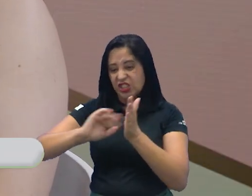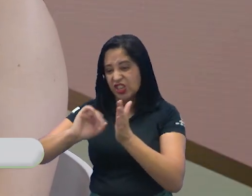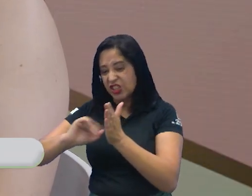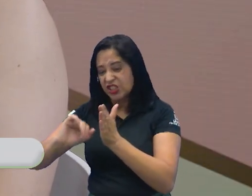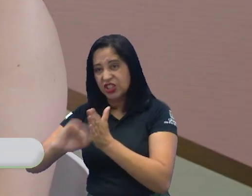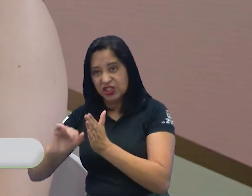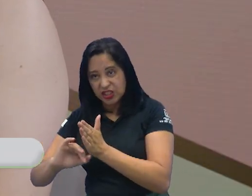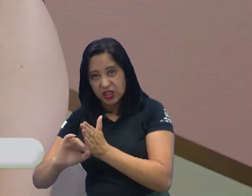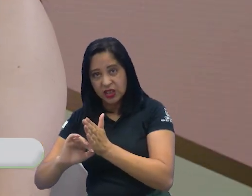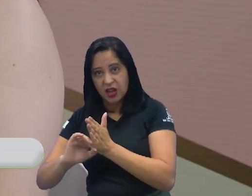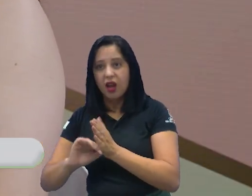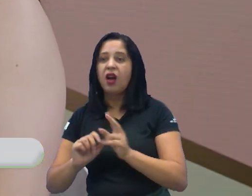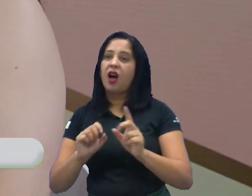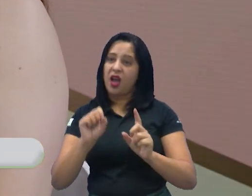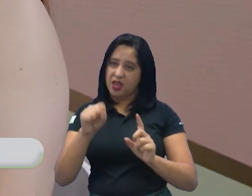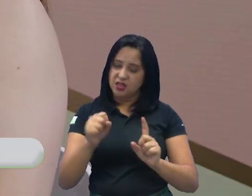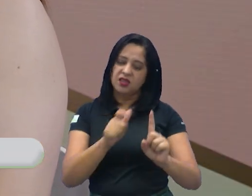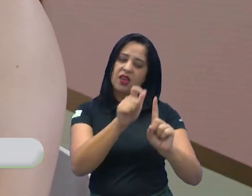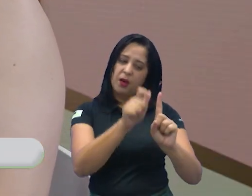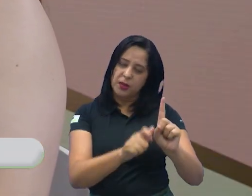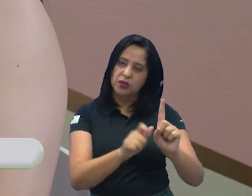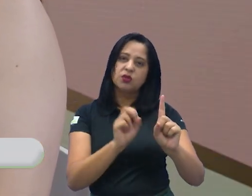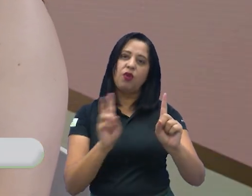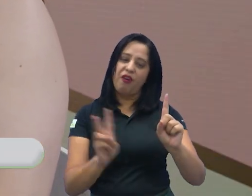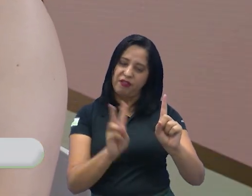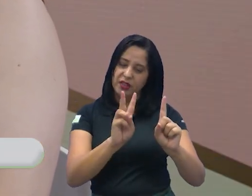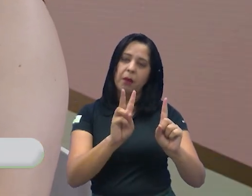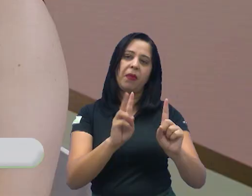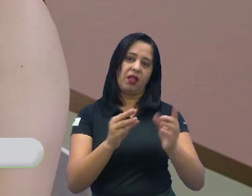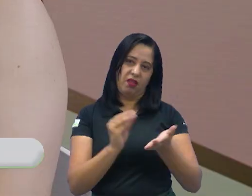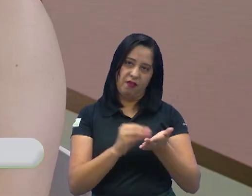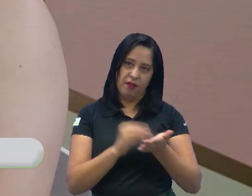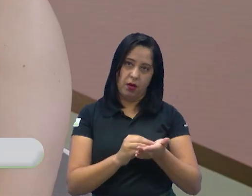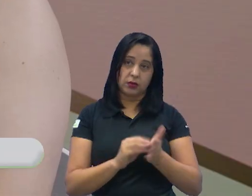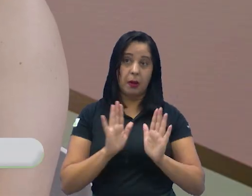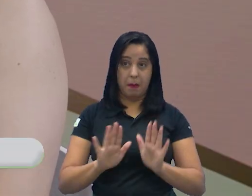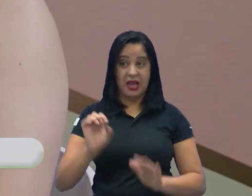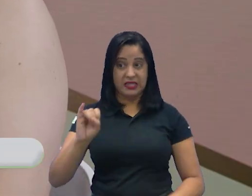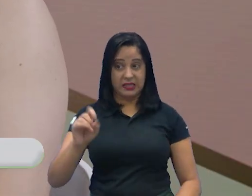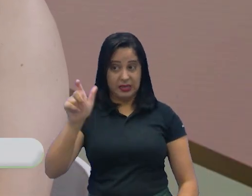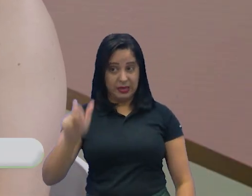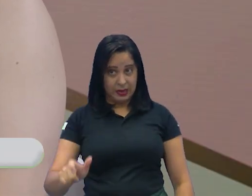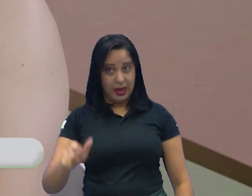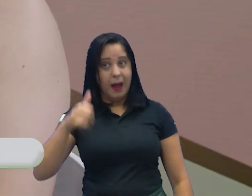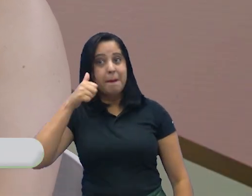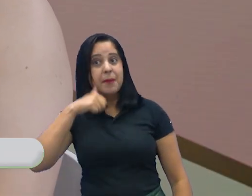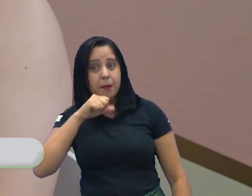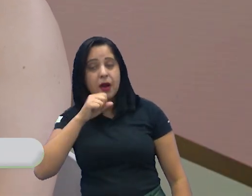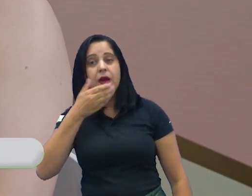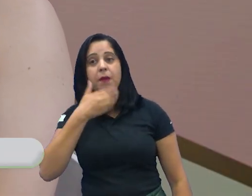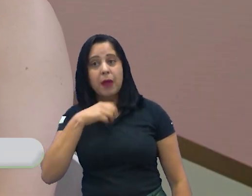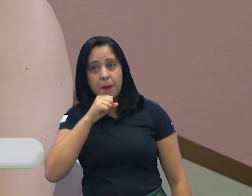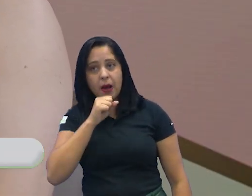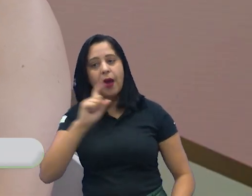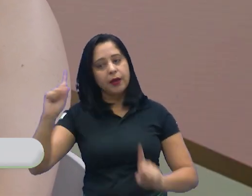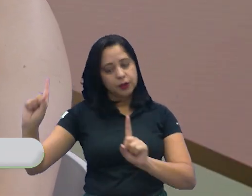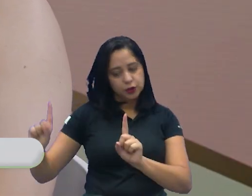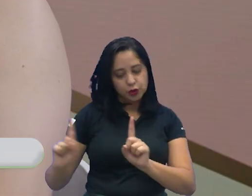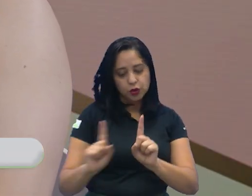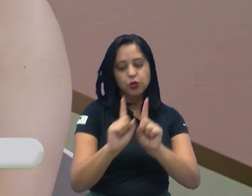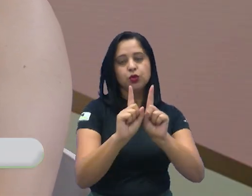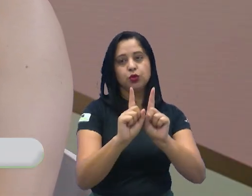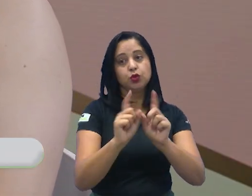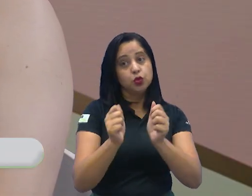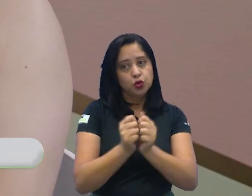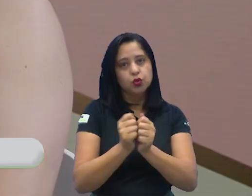mais limitada. Então, às vezes, o pai, se esse adolescente for um pouco mais novo, em acompanhamento de uma consulta para